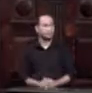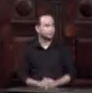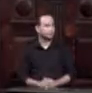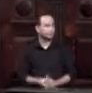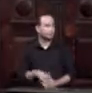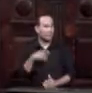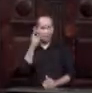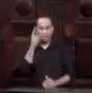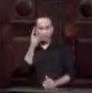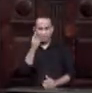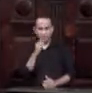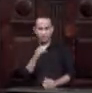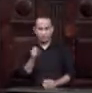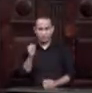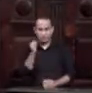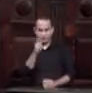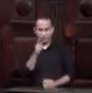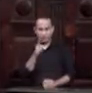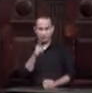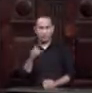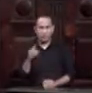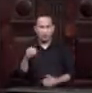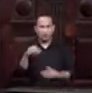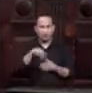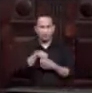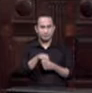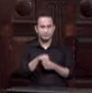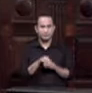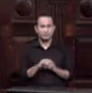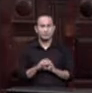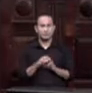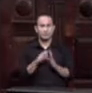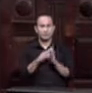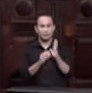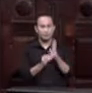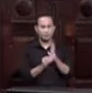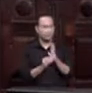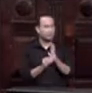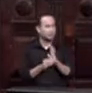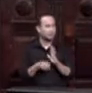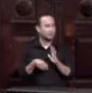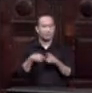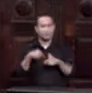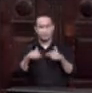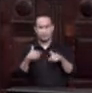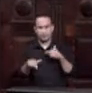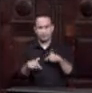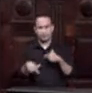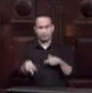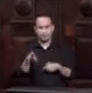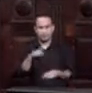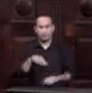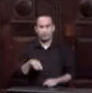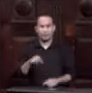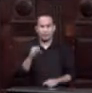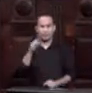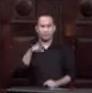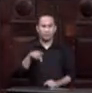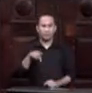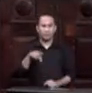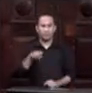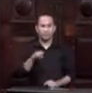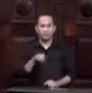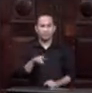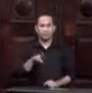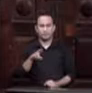Atenção, senhores deputados. Em votação, requerimento de destaque à emenda número 56 da bancada do Partido dos Trabalhadores. Senhores que aprovam nessa comissão, rejeitado